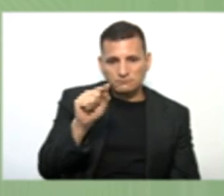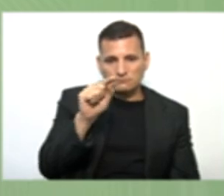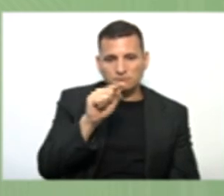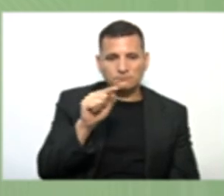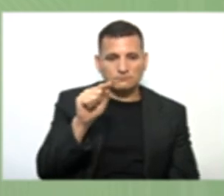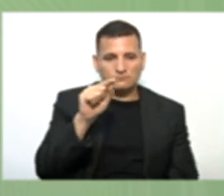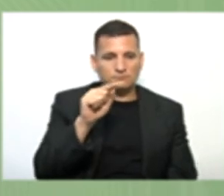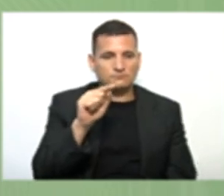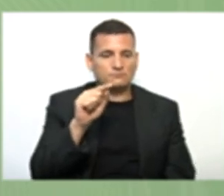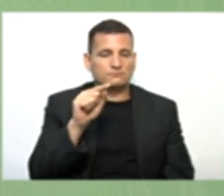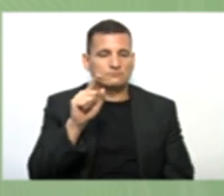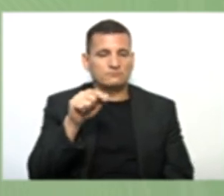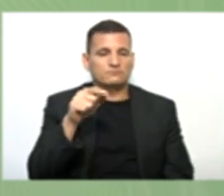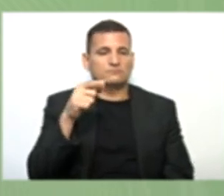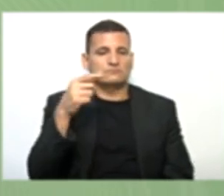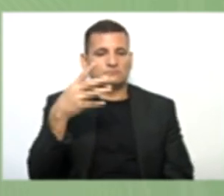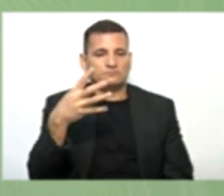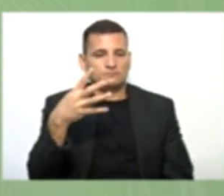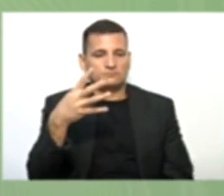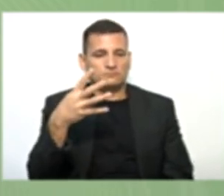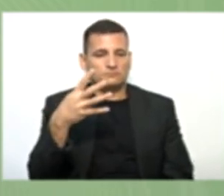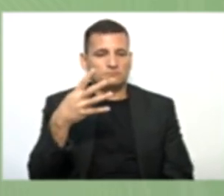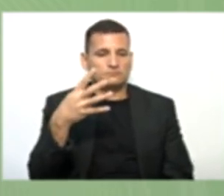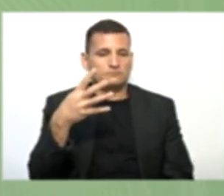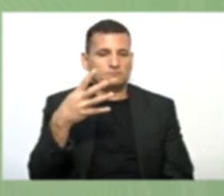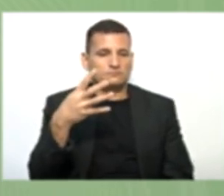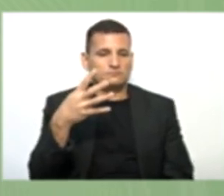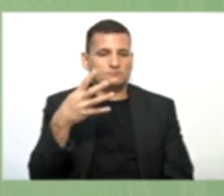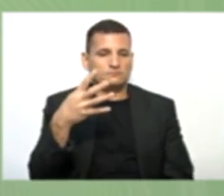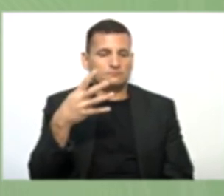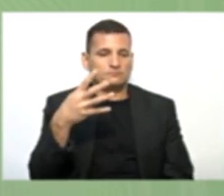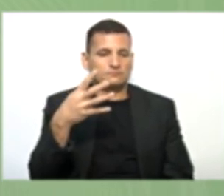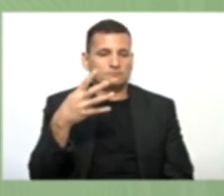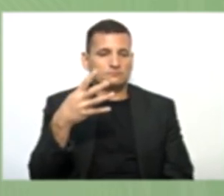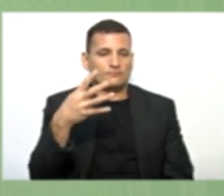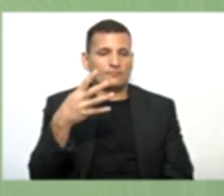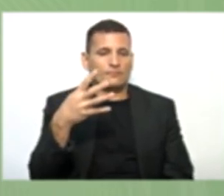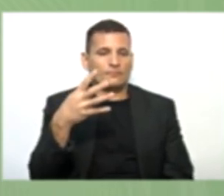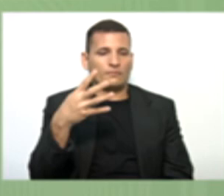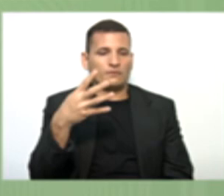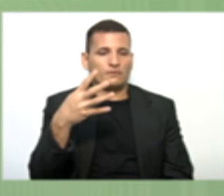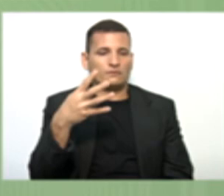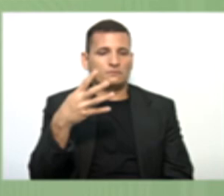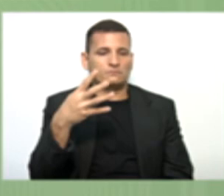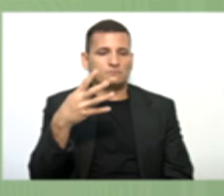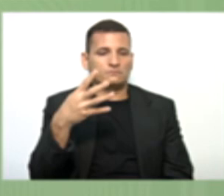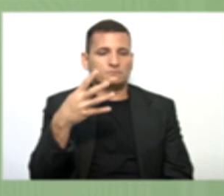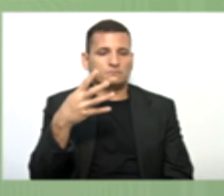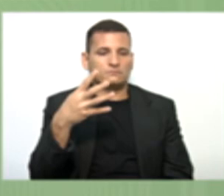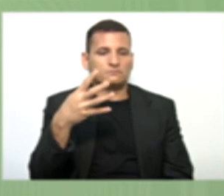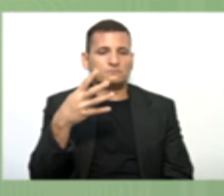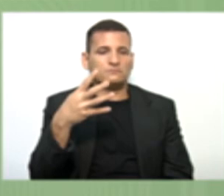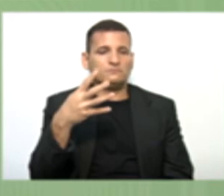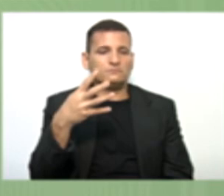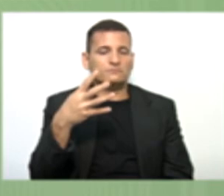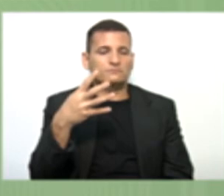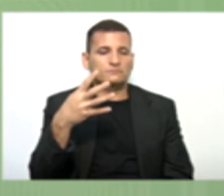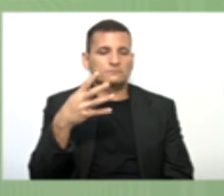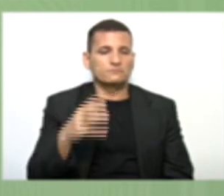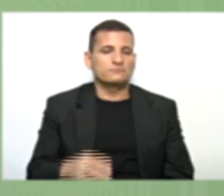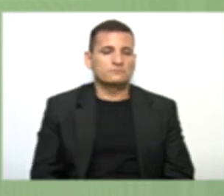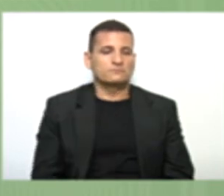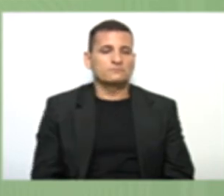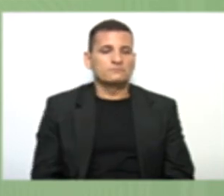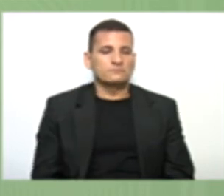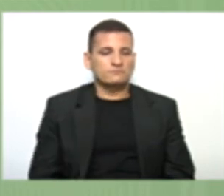4. Tá? E eu já entro, eu escolho a posição 4. Literalmente 4 mesmo. Você vai digitar lá 4, tá? Nessa posição. Digita 4